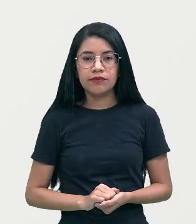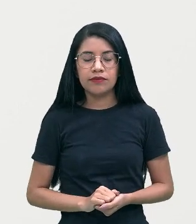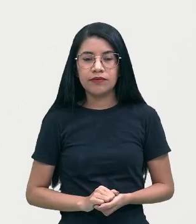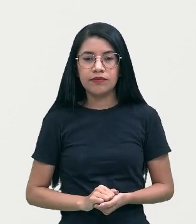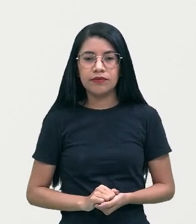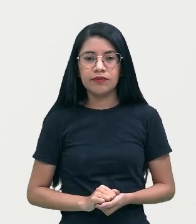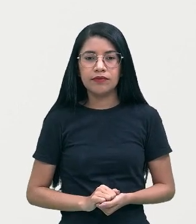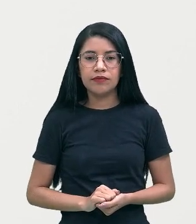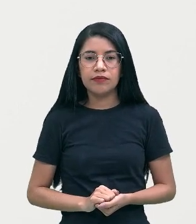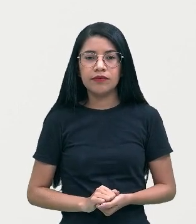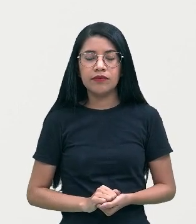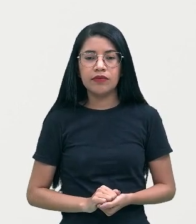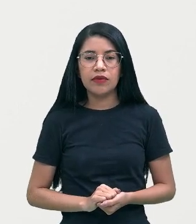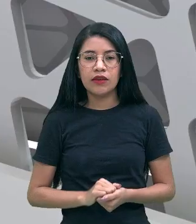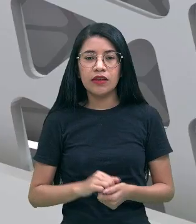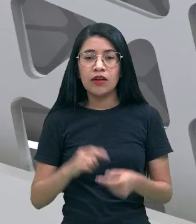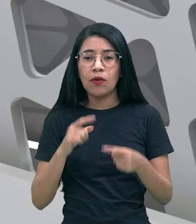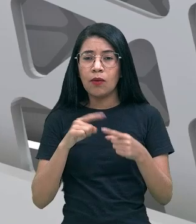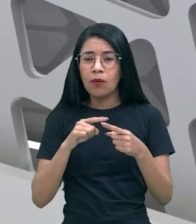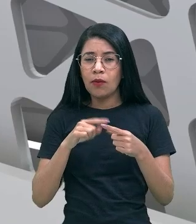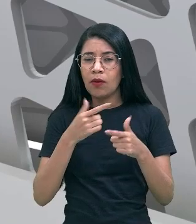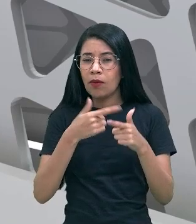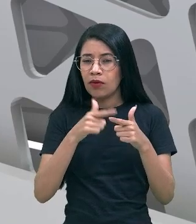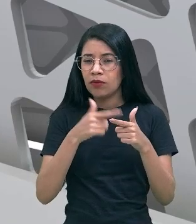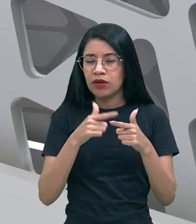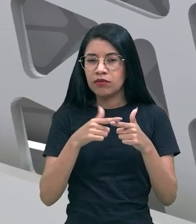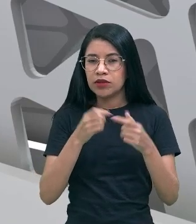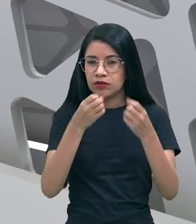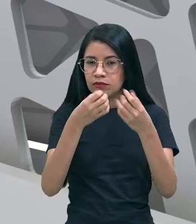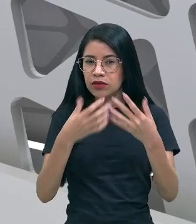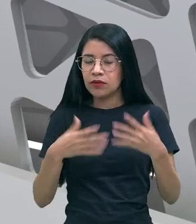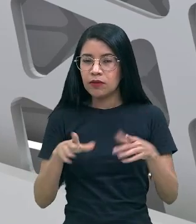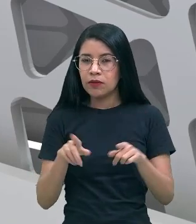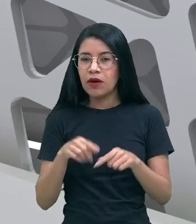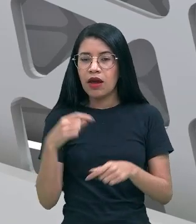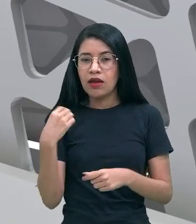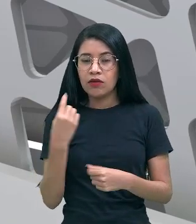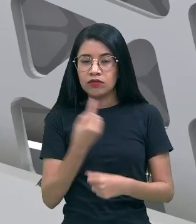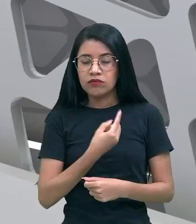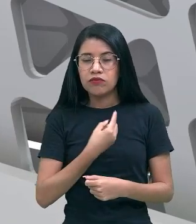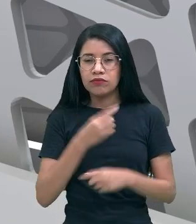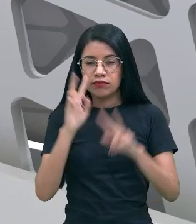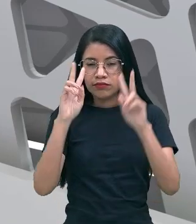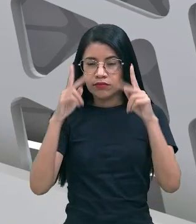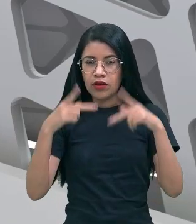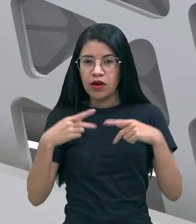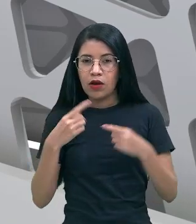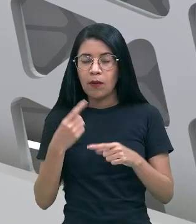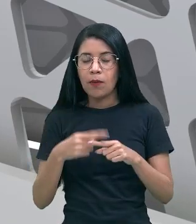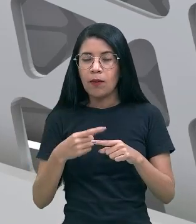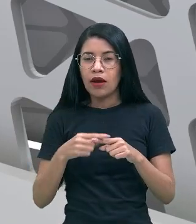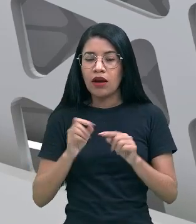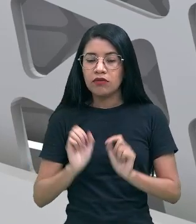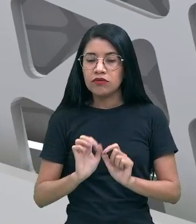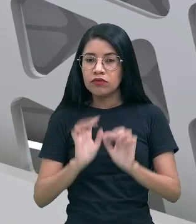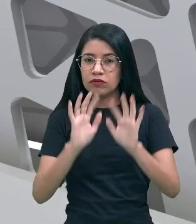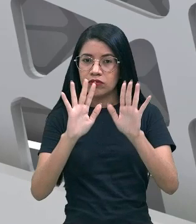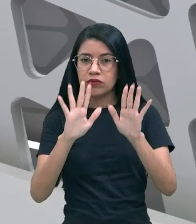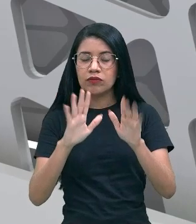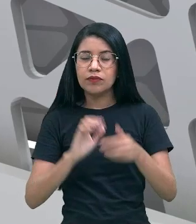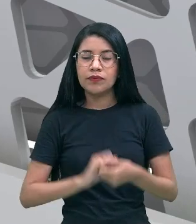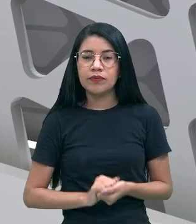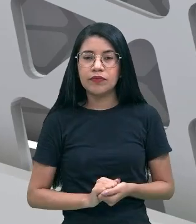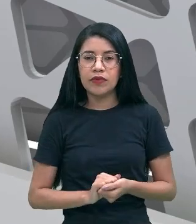a gente viu o primeiro problema, os seres humanos por causa da queima de combustíveis fósseis. Qual é o problema?